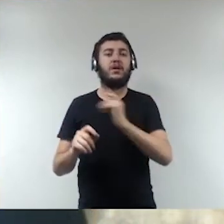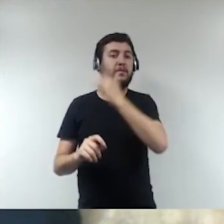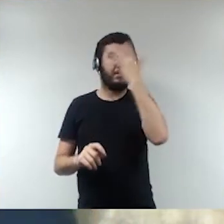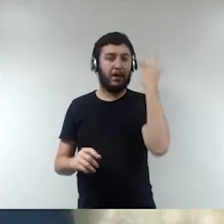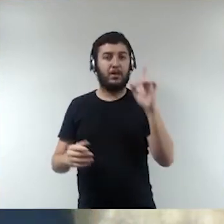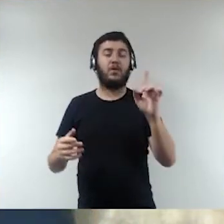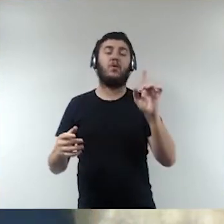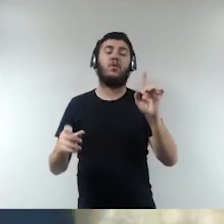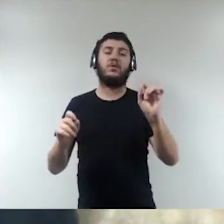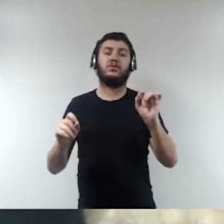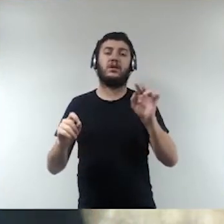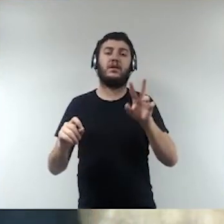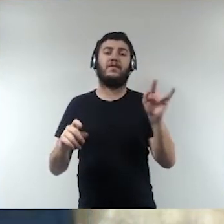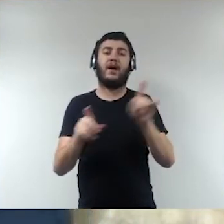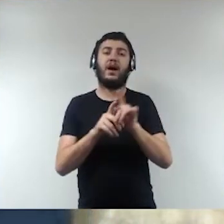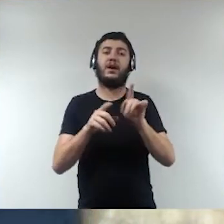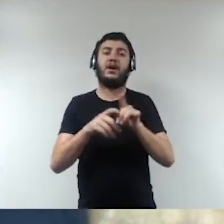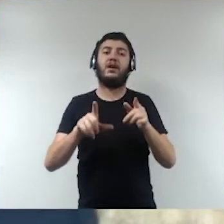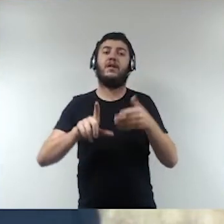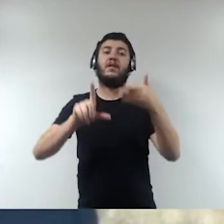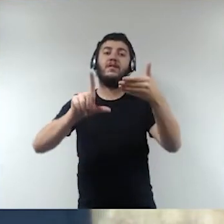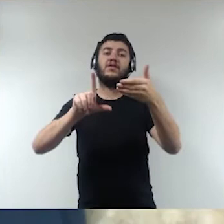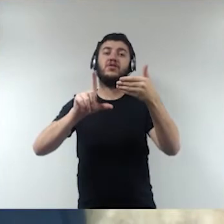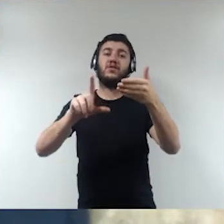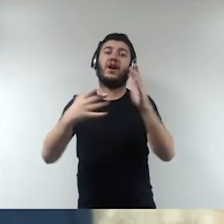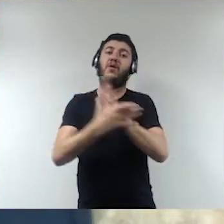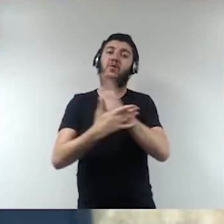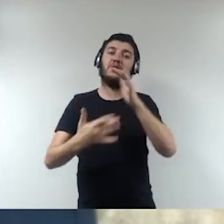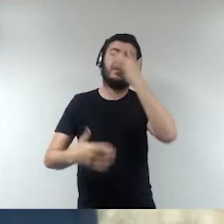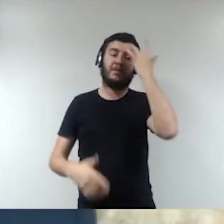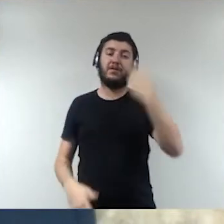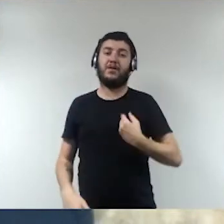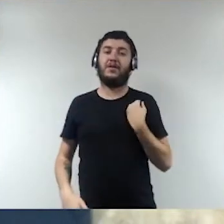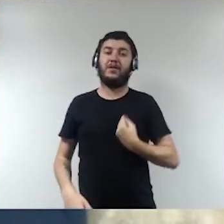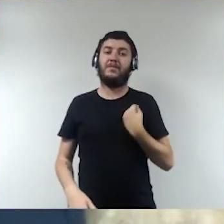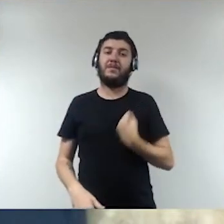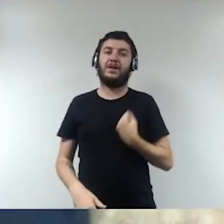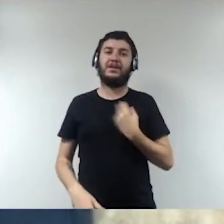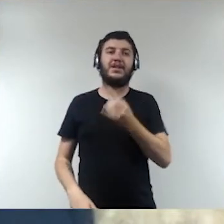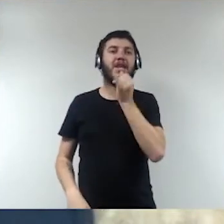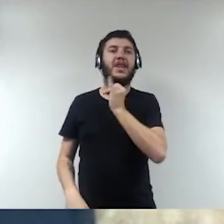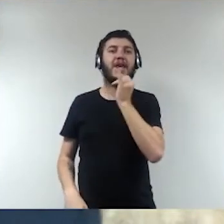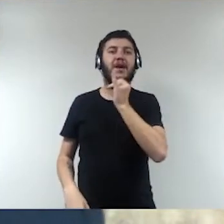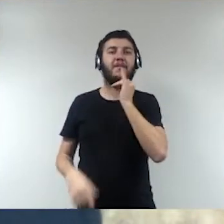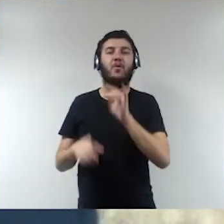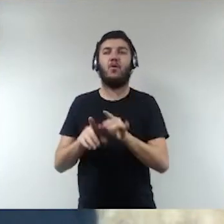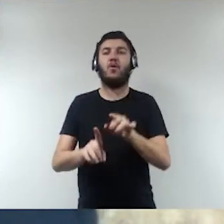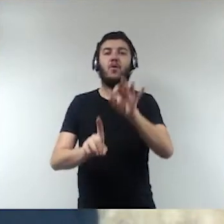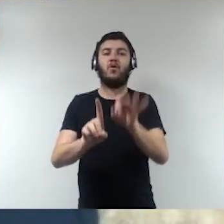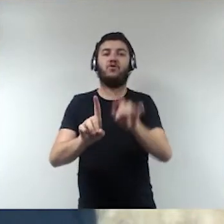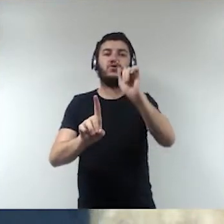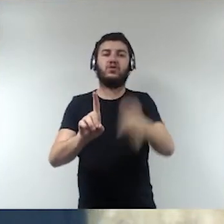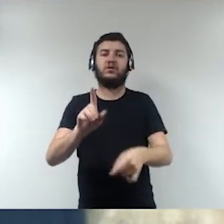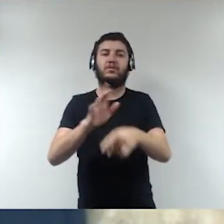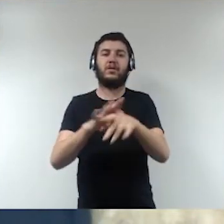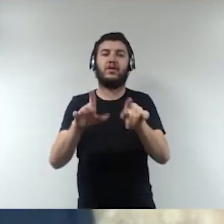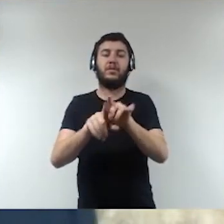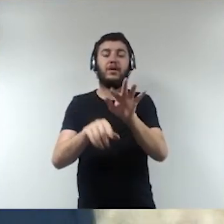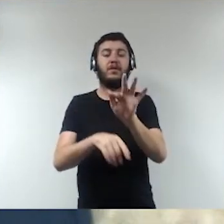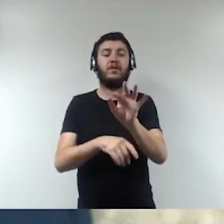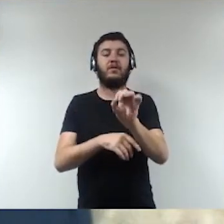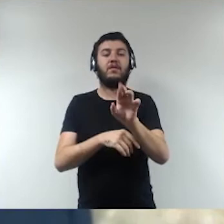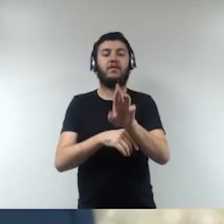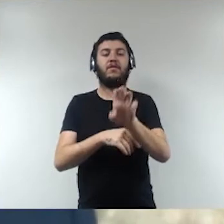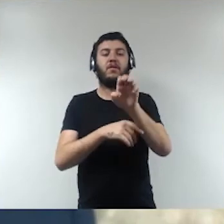integrantes em videoconferência e outros presentes fisicamente. Imagina o juiz no fórum, presente, as testemunhas também no